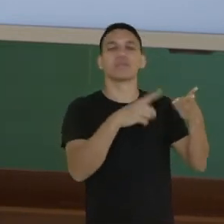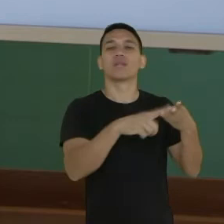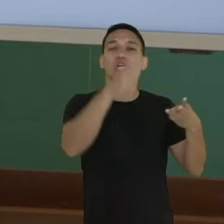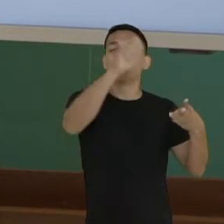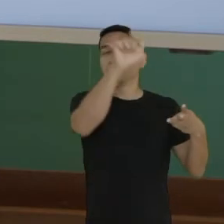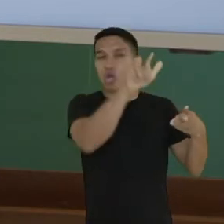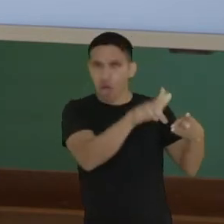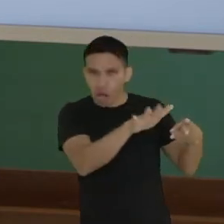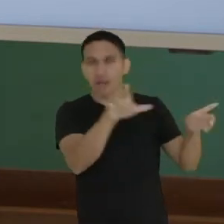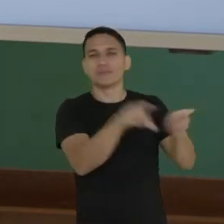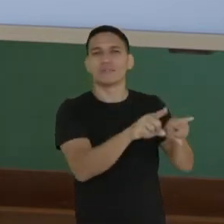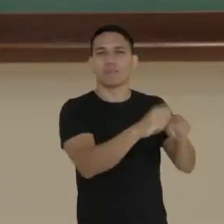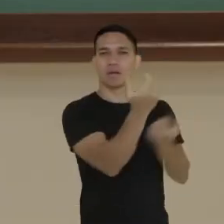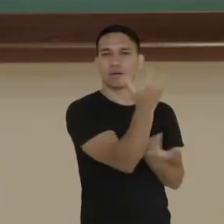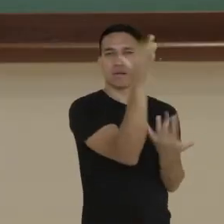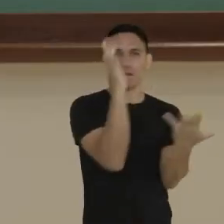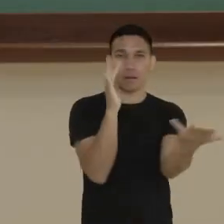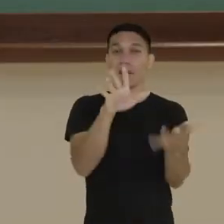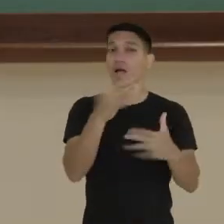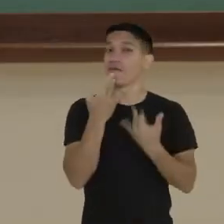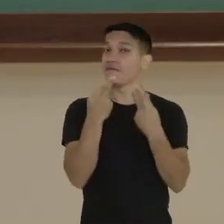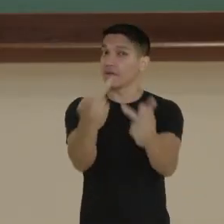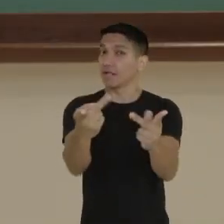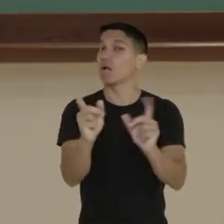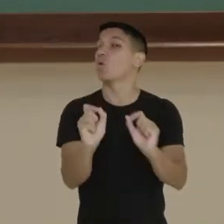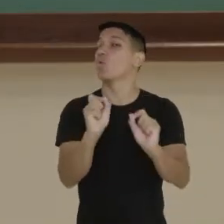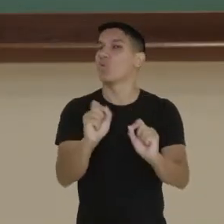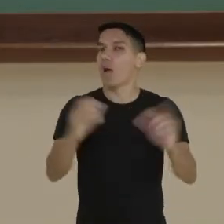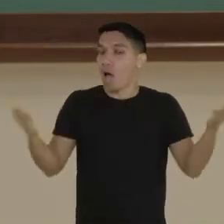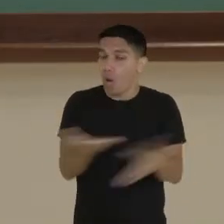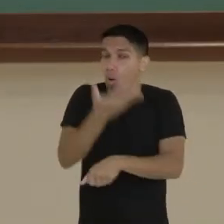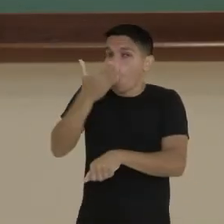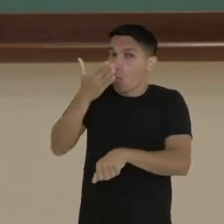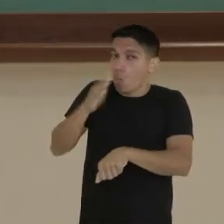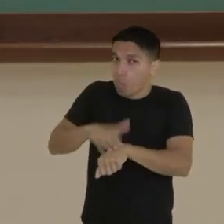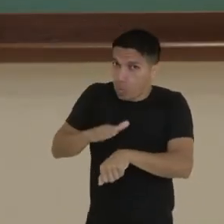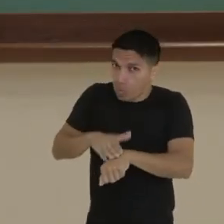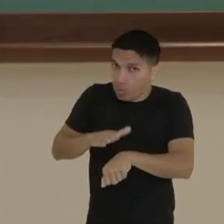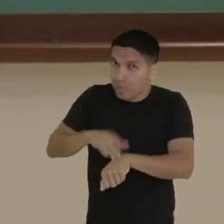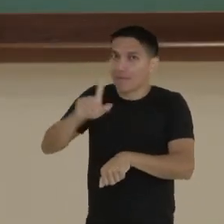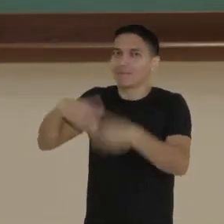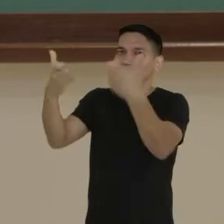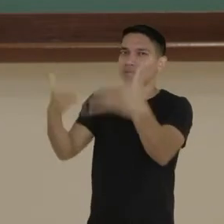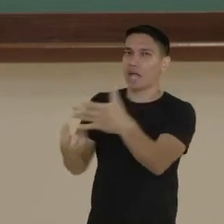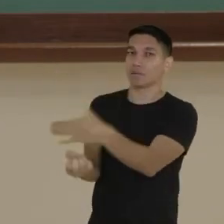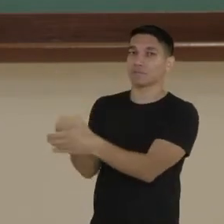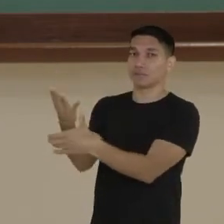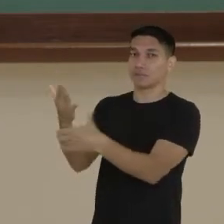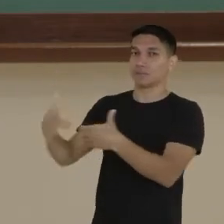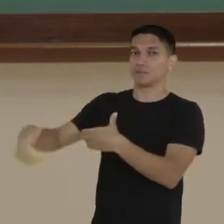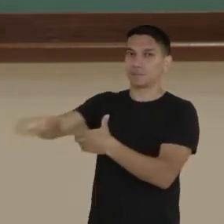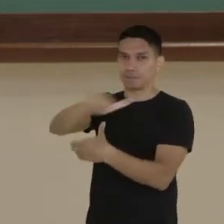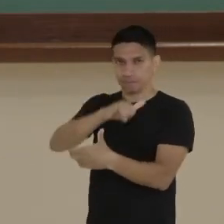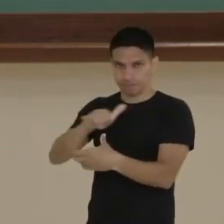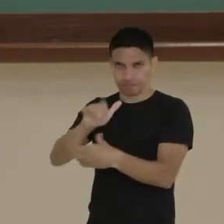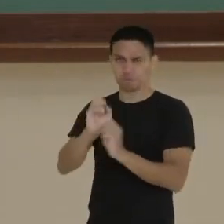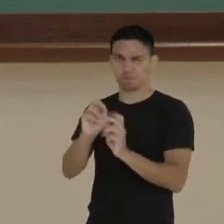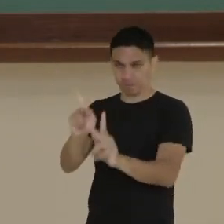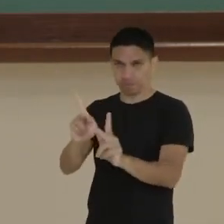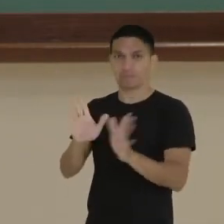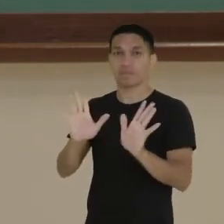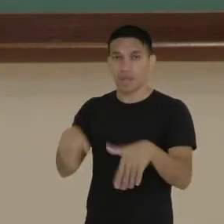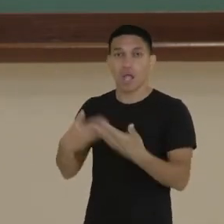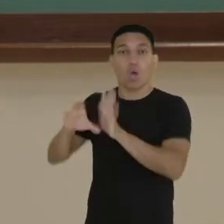biomassa, certo? Mas como eu disse para vocês, nesse momento, nós vamos falar sobre matrizes energéticas, certo? Ou seja,